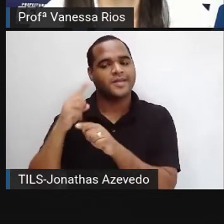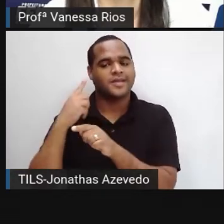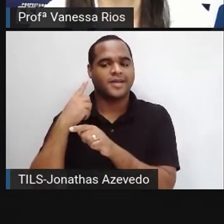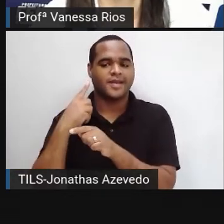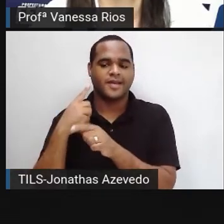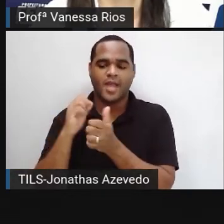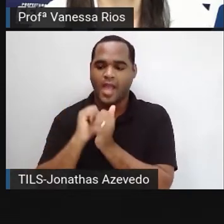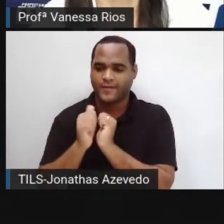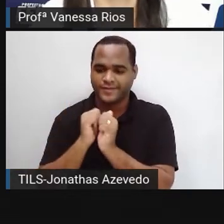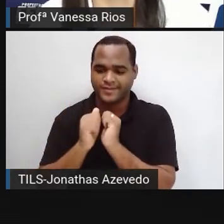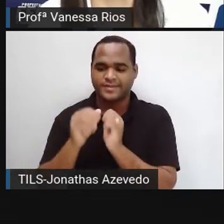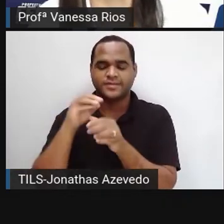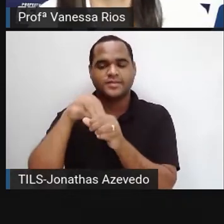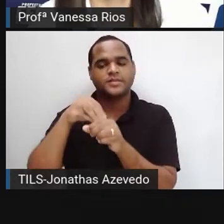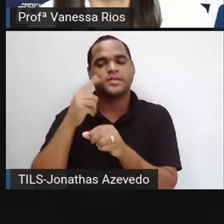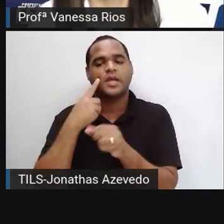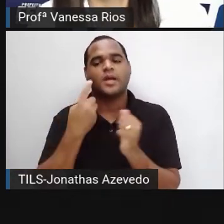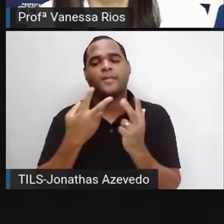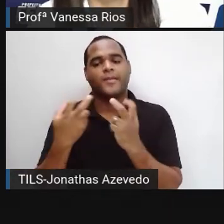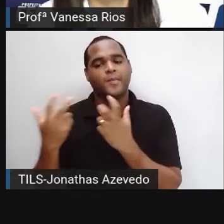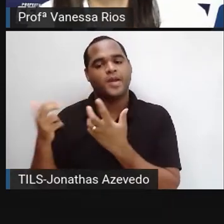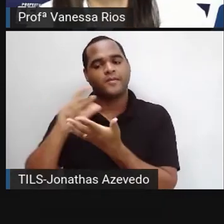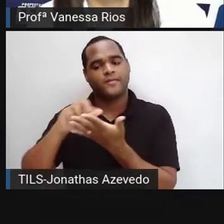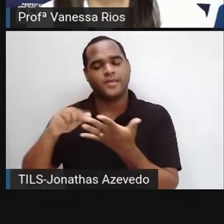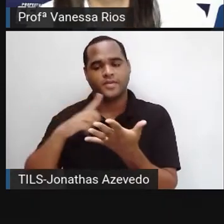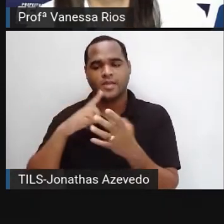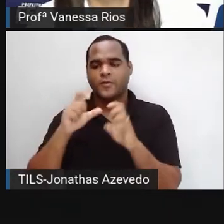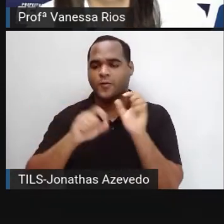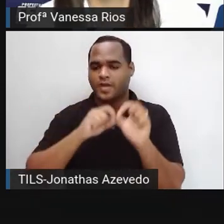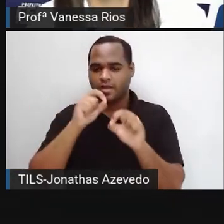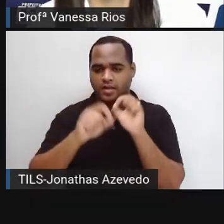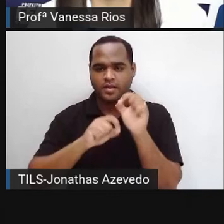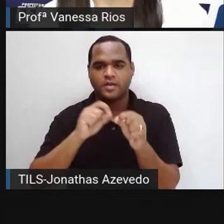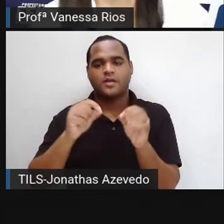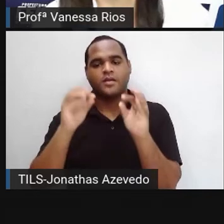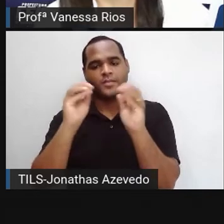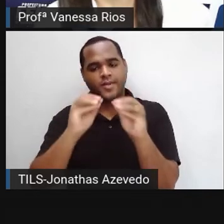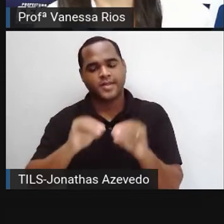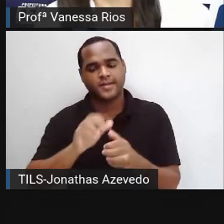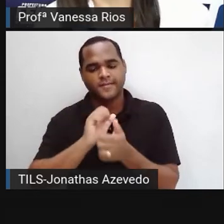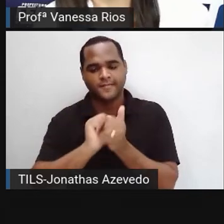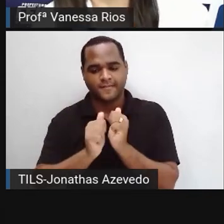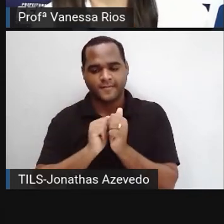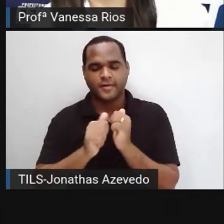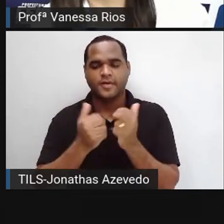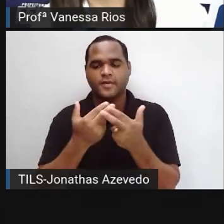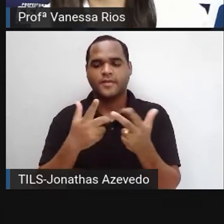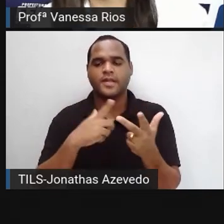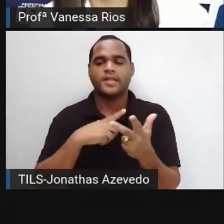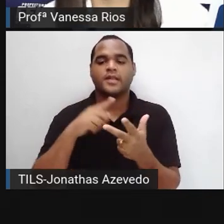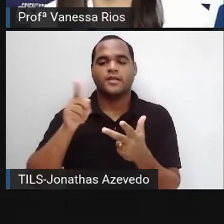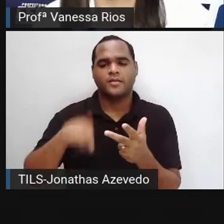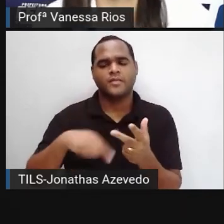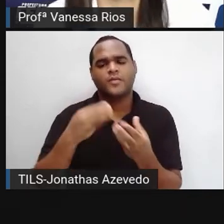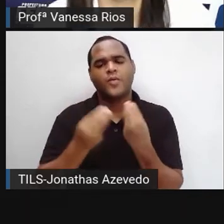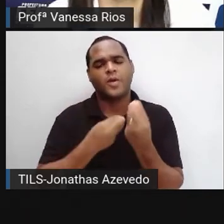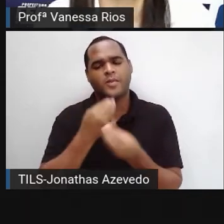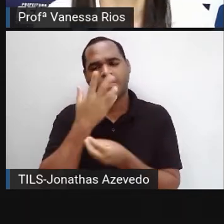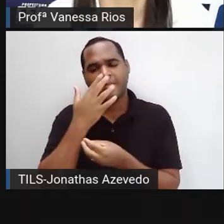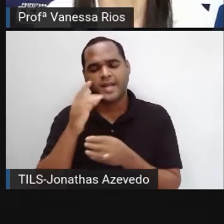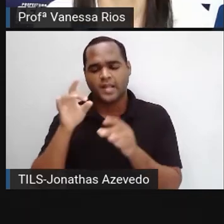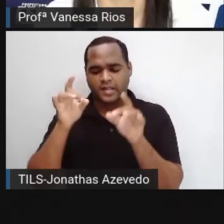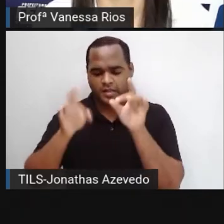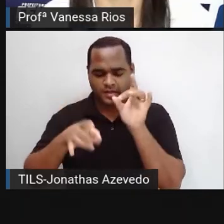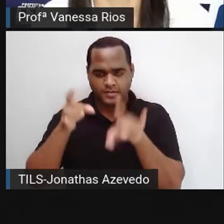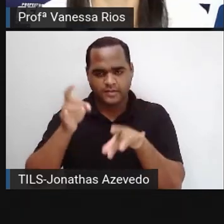E a gente observa que a intenção em colocar os arames ali amassados é para que os grãos eles não caiam todos de uma vez só